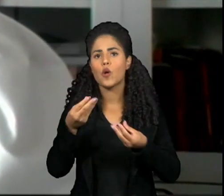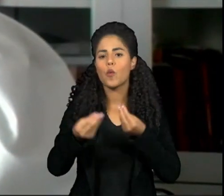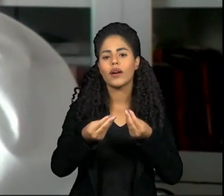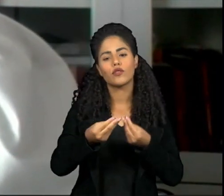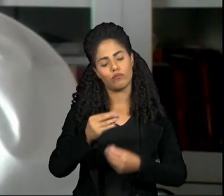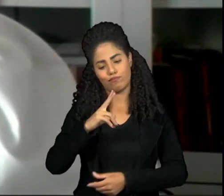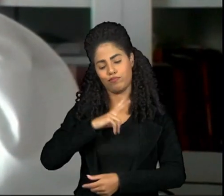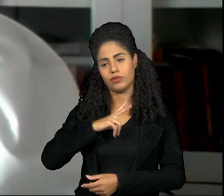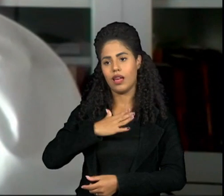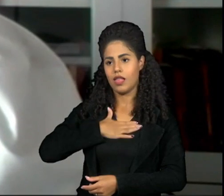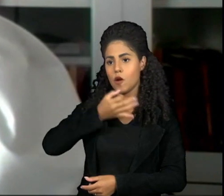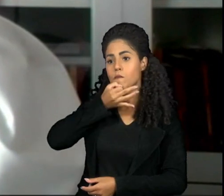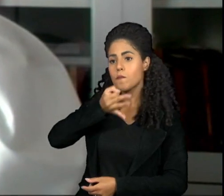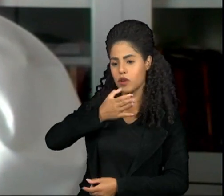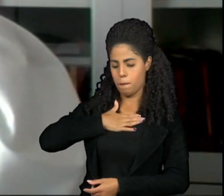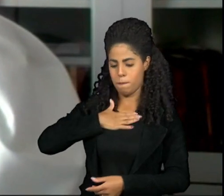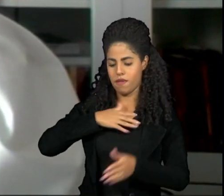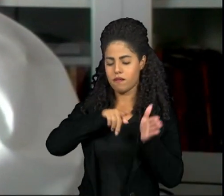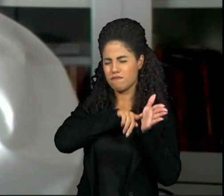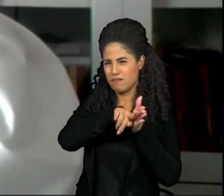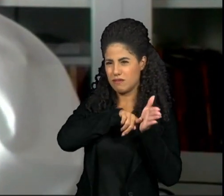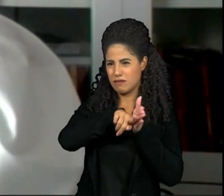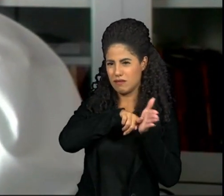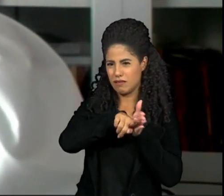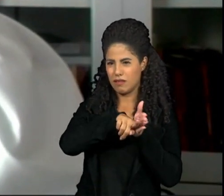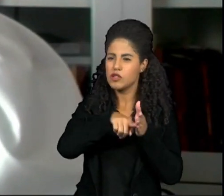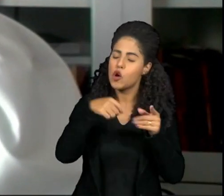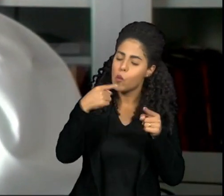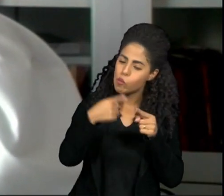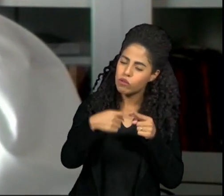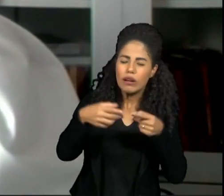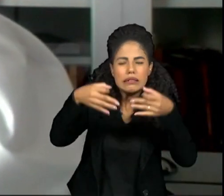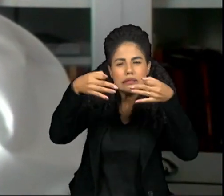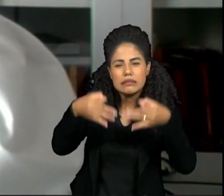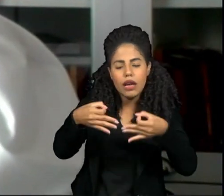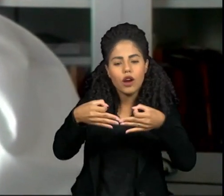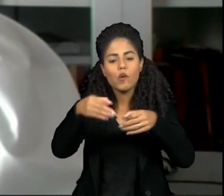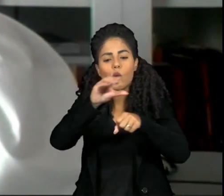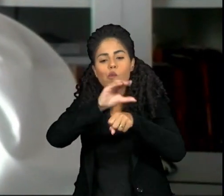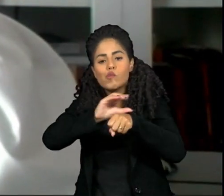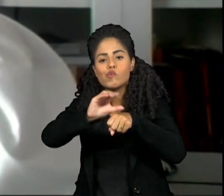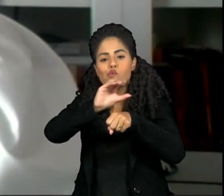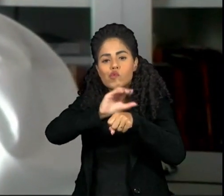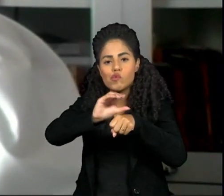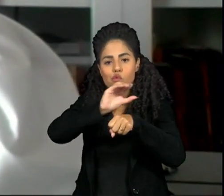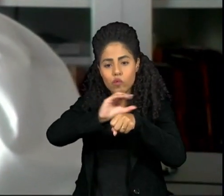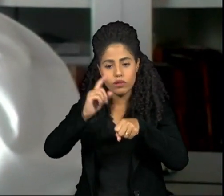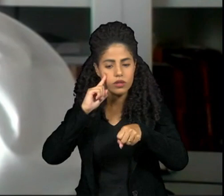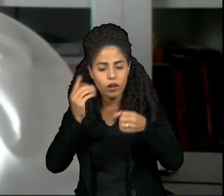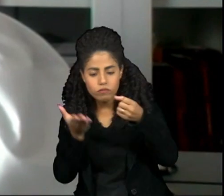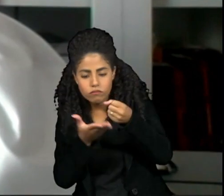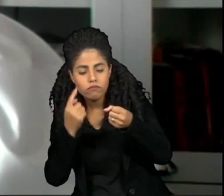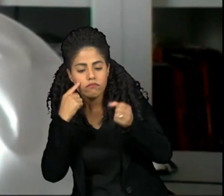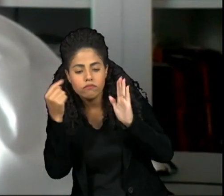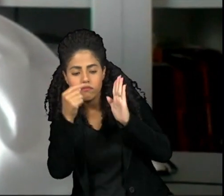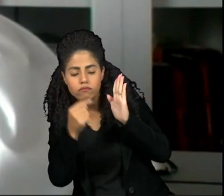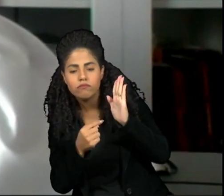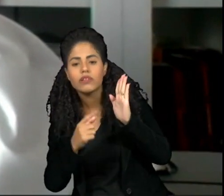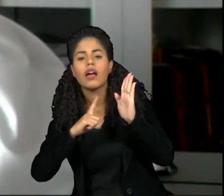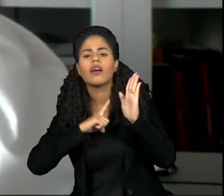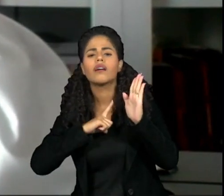Particularmente, diante da minha pesquisa, né, porque considerando que a nossa Constituição Federal ela tem como base esse